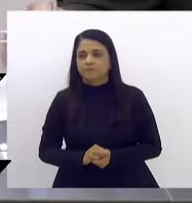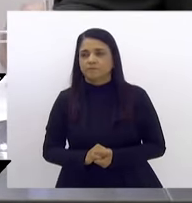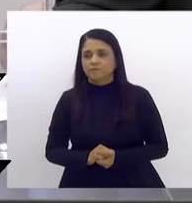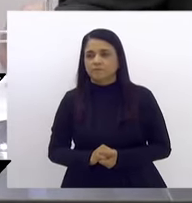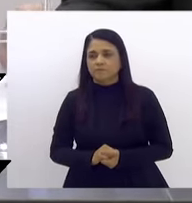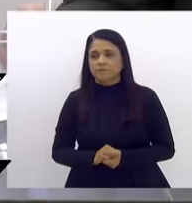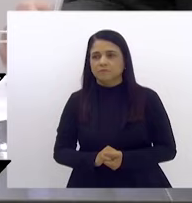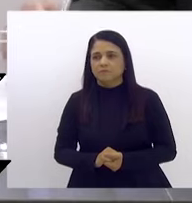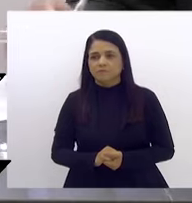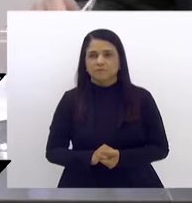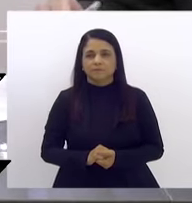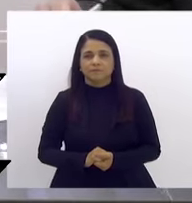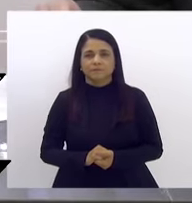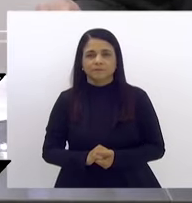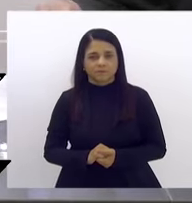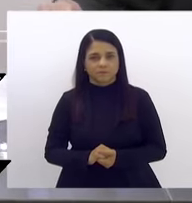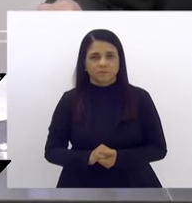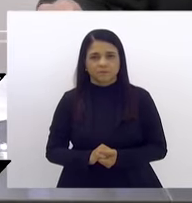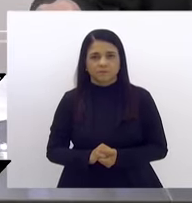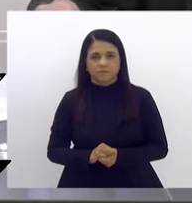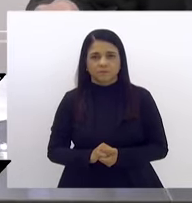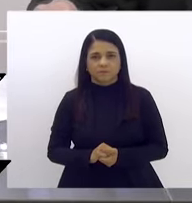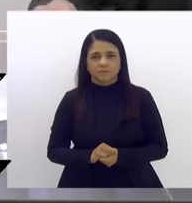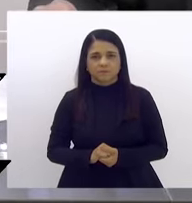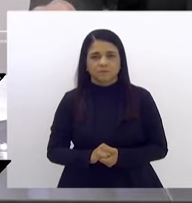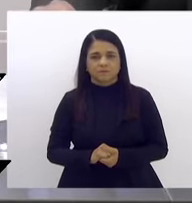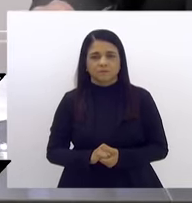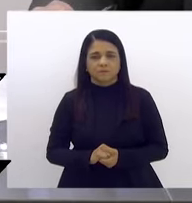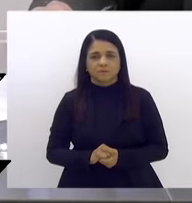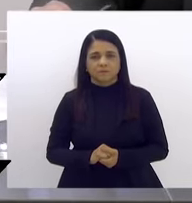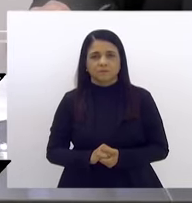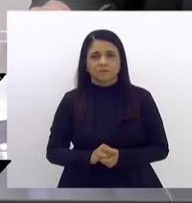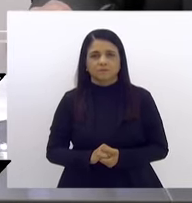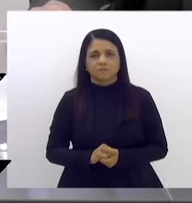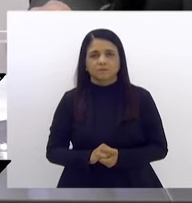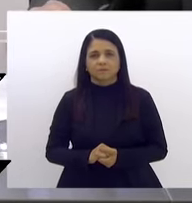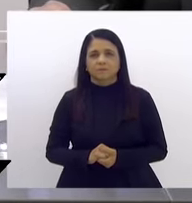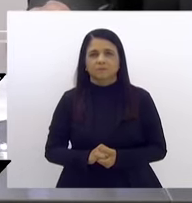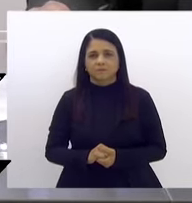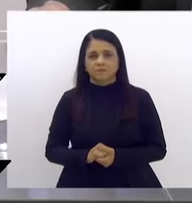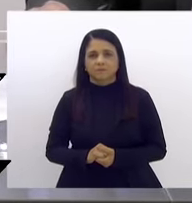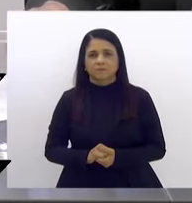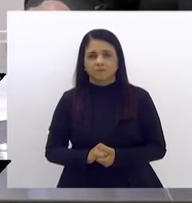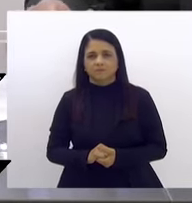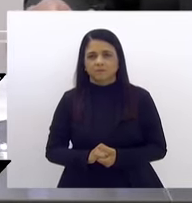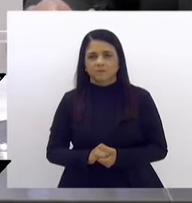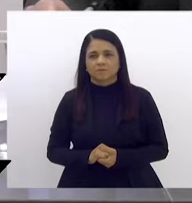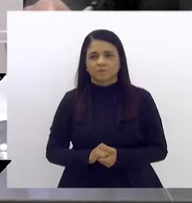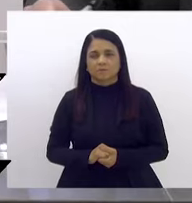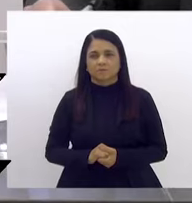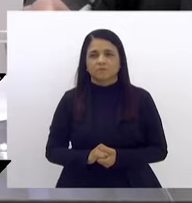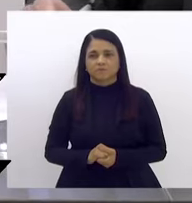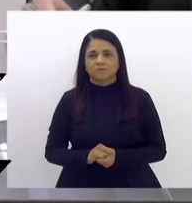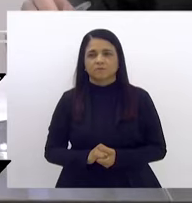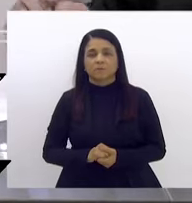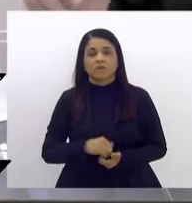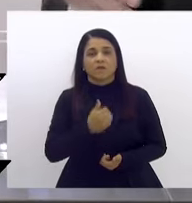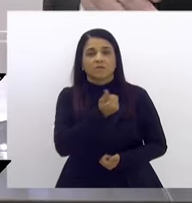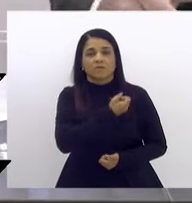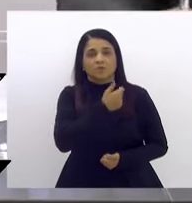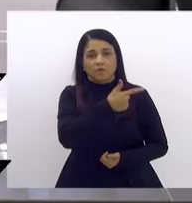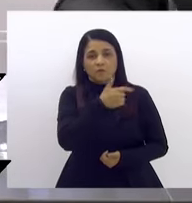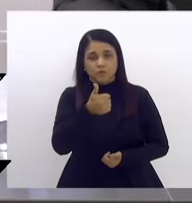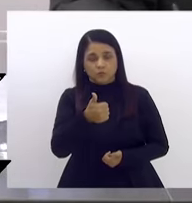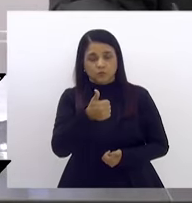aprovado não sei quem é vamos passar pro 21 da pauta